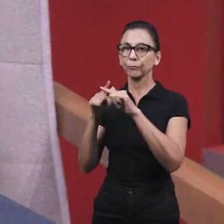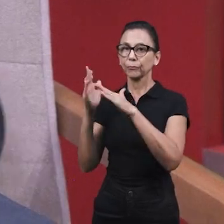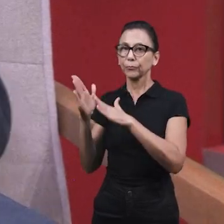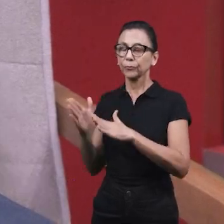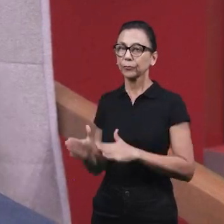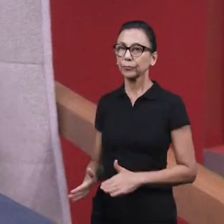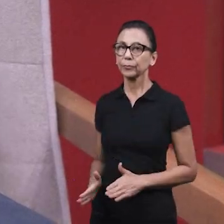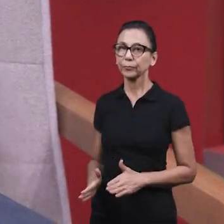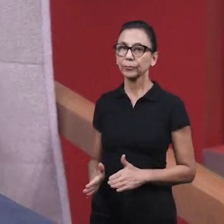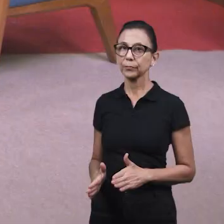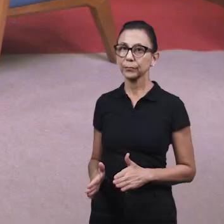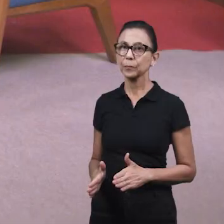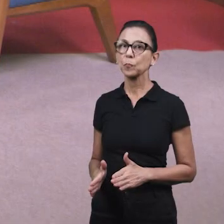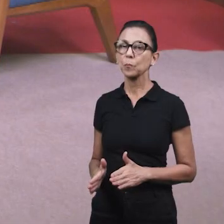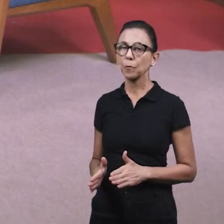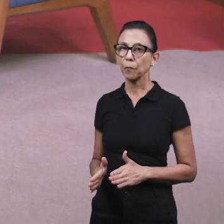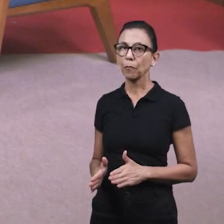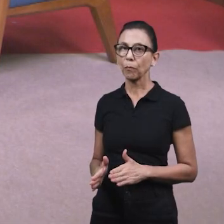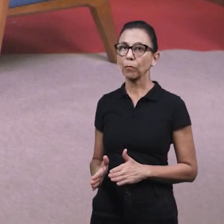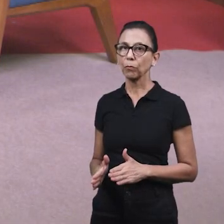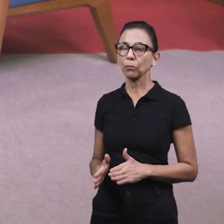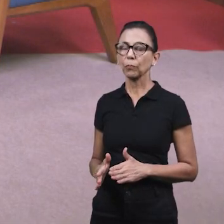sacrifício perfeito. Então eles viviam